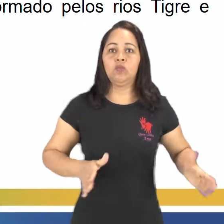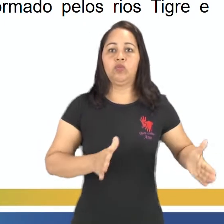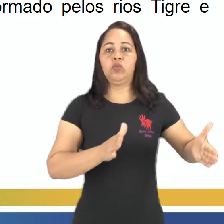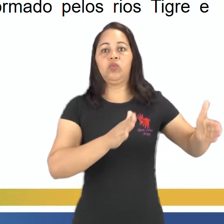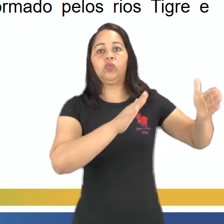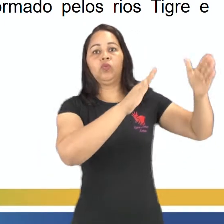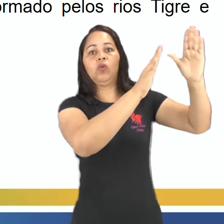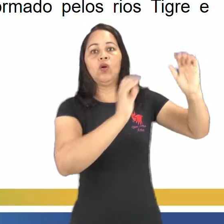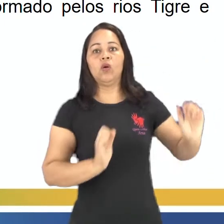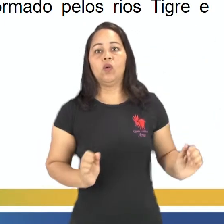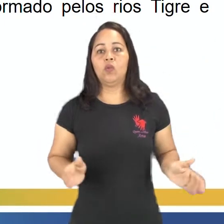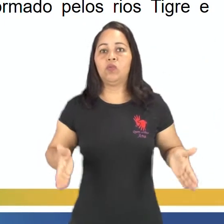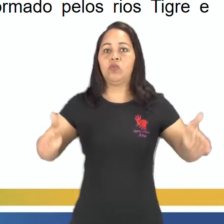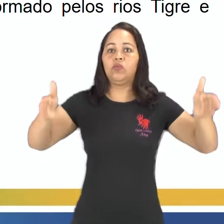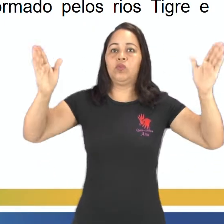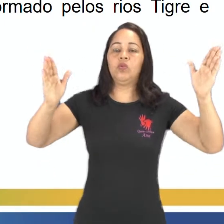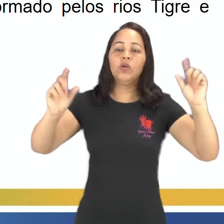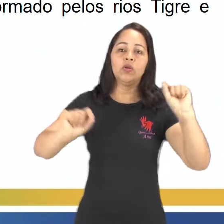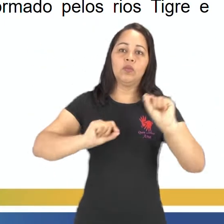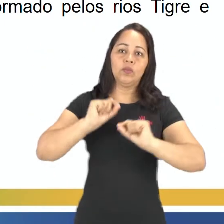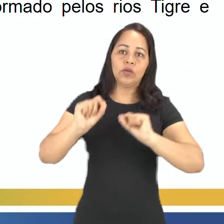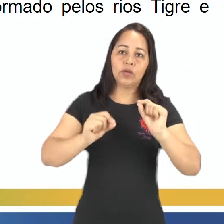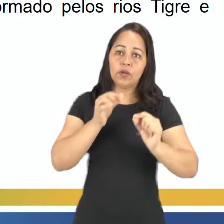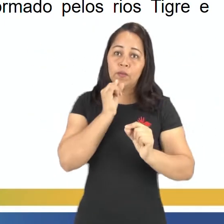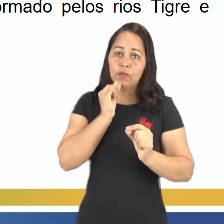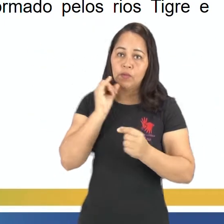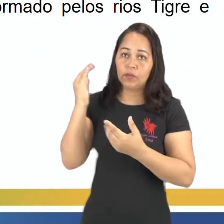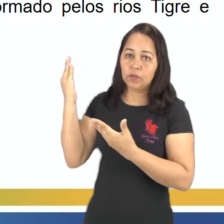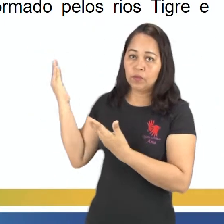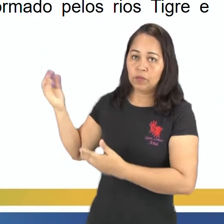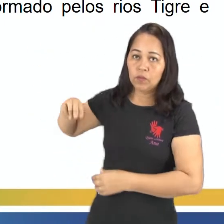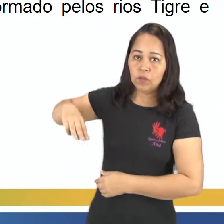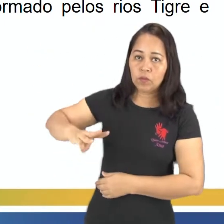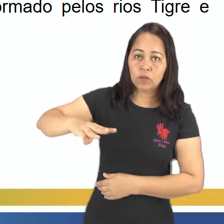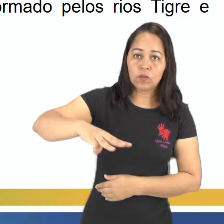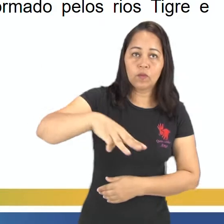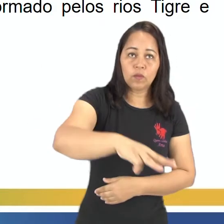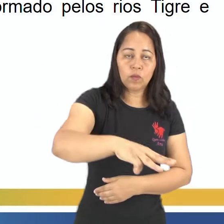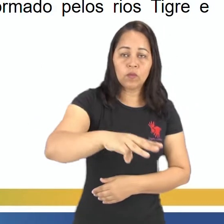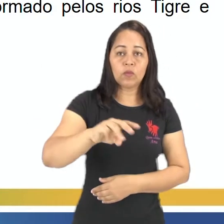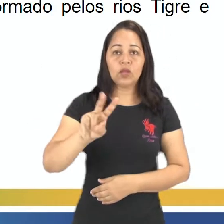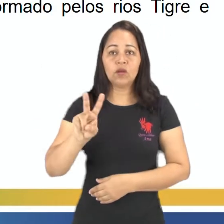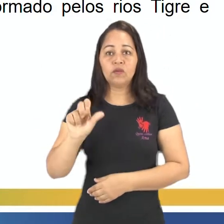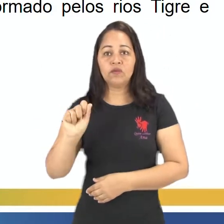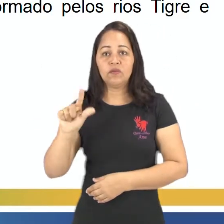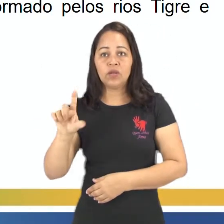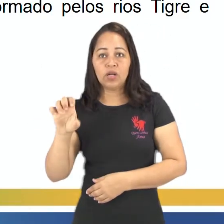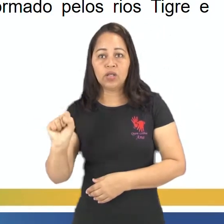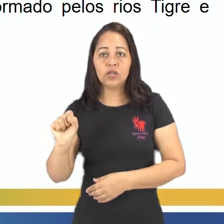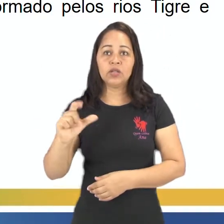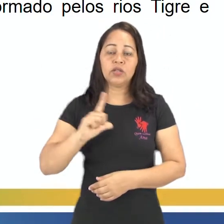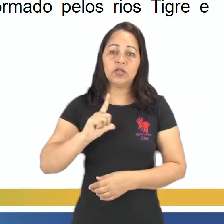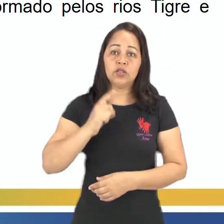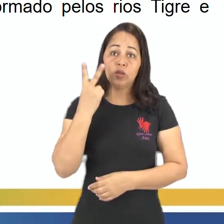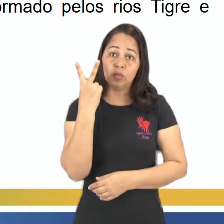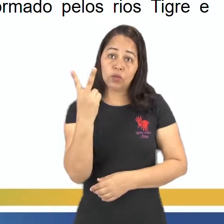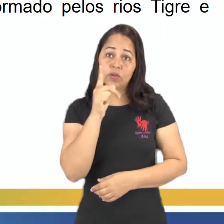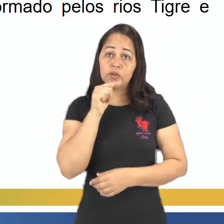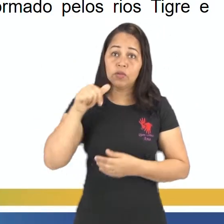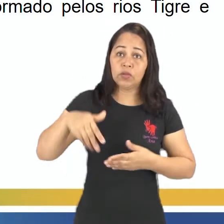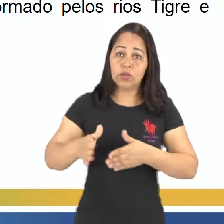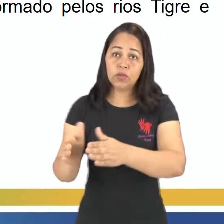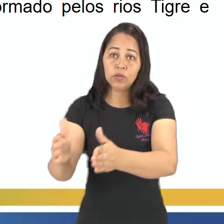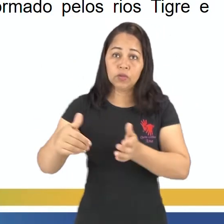para controlar as enchentes, como no Vale Mesopotâmico, formado entre os rios Tigres e